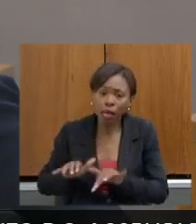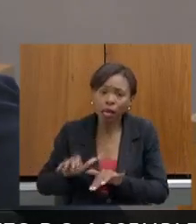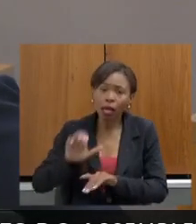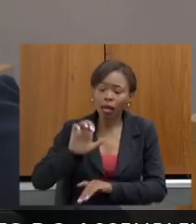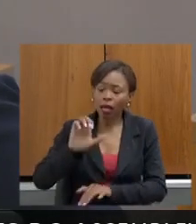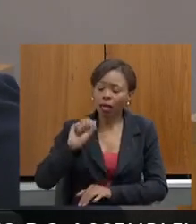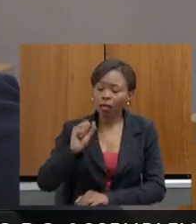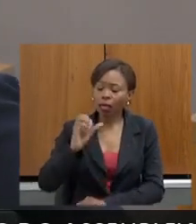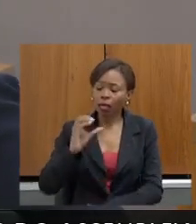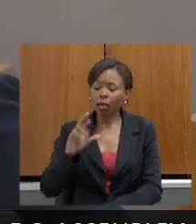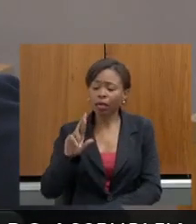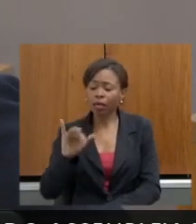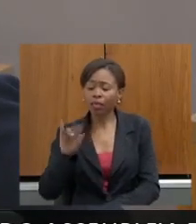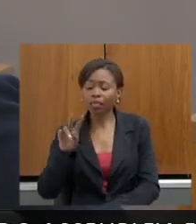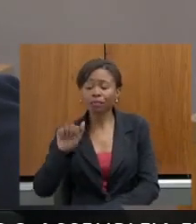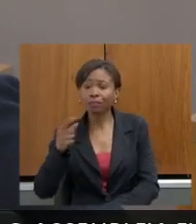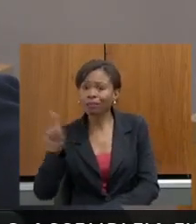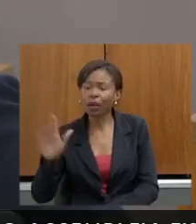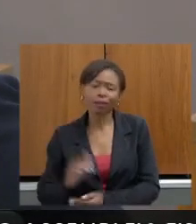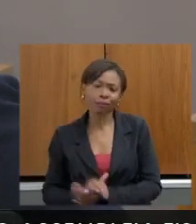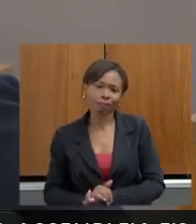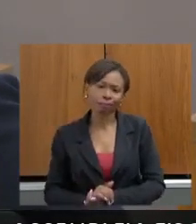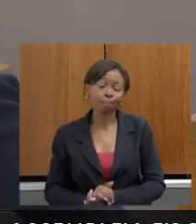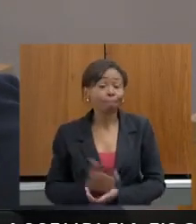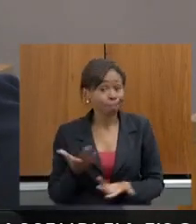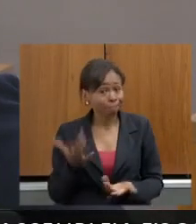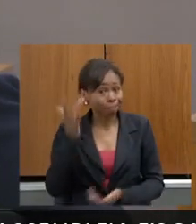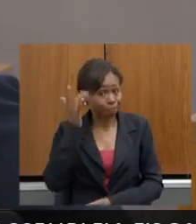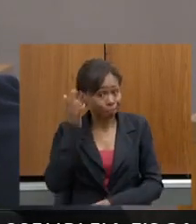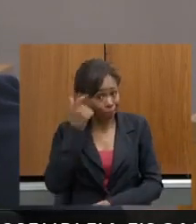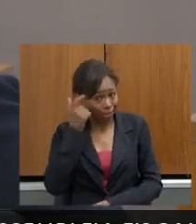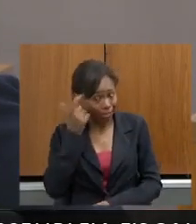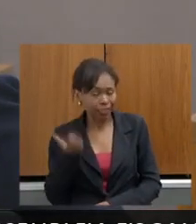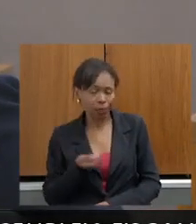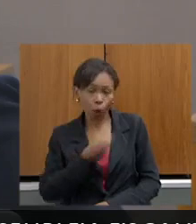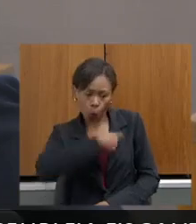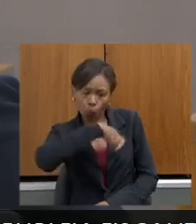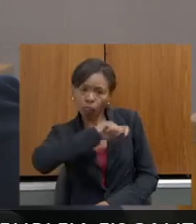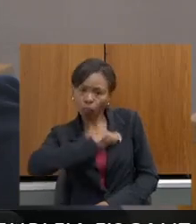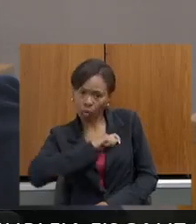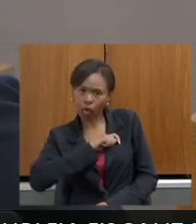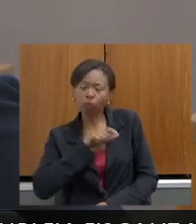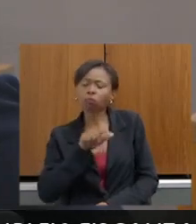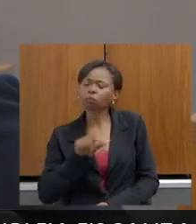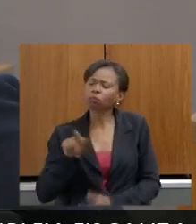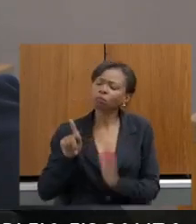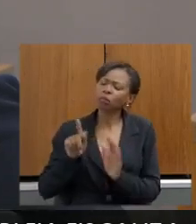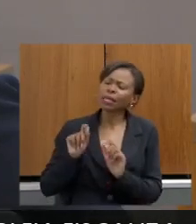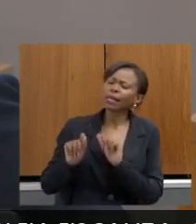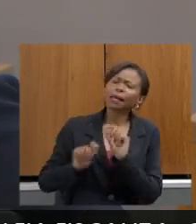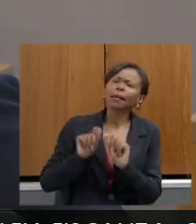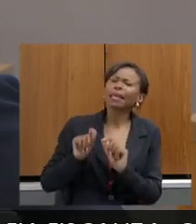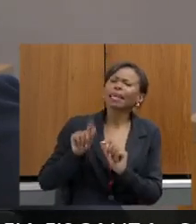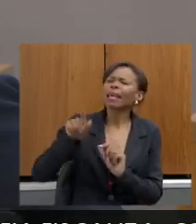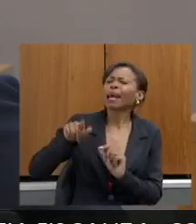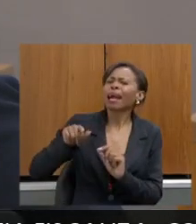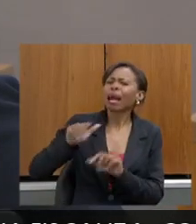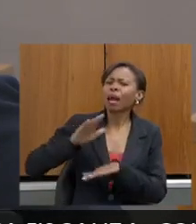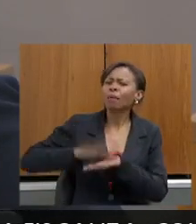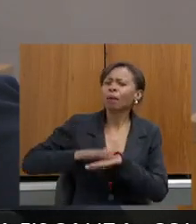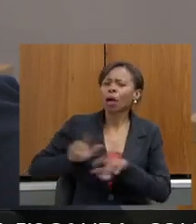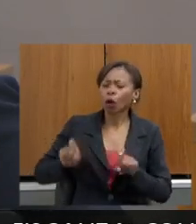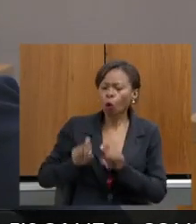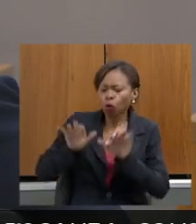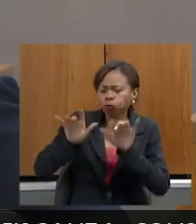imaginar imagina o delegado recebe quem foi escrivão do caso lá foi uma pessoa que a